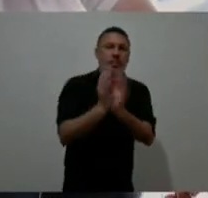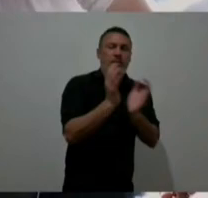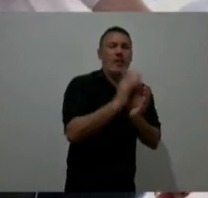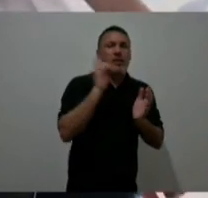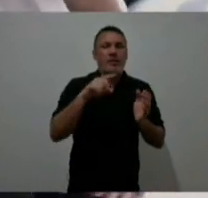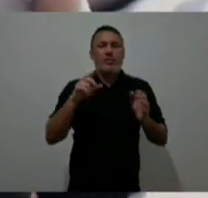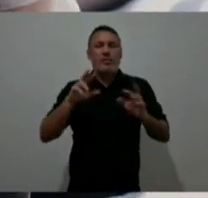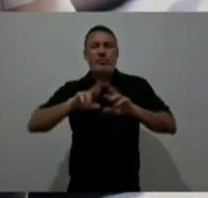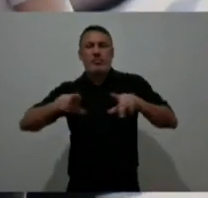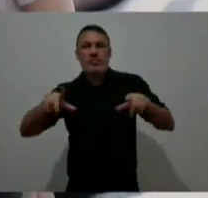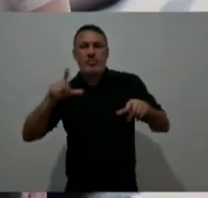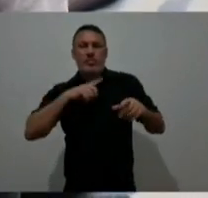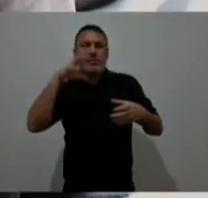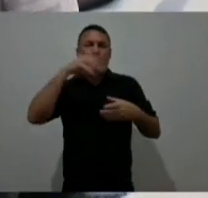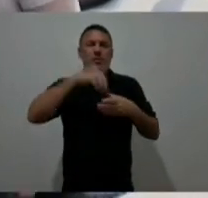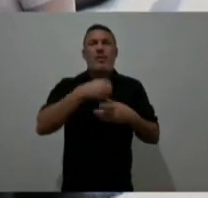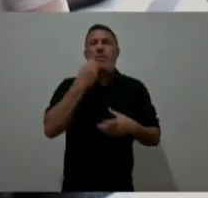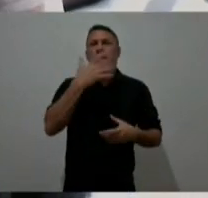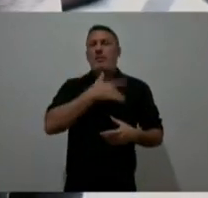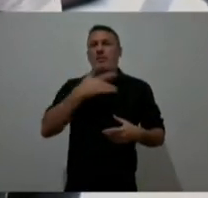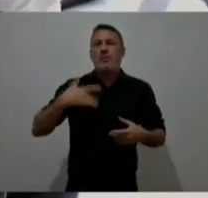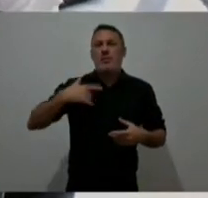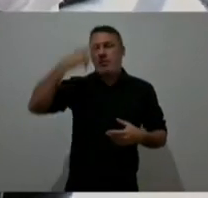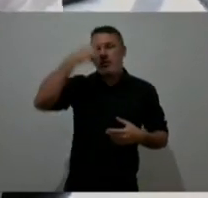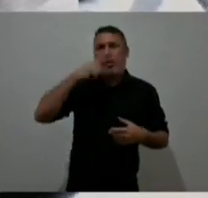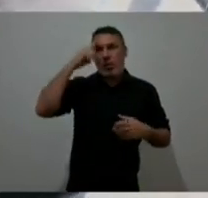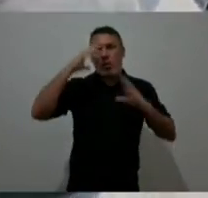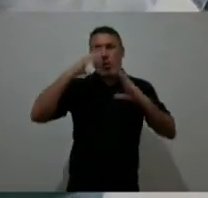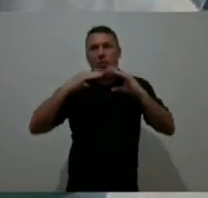bem-estar, conforto, afeto e felicidade.